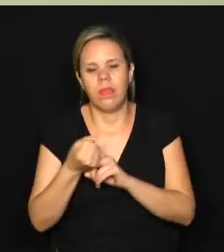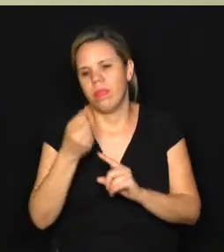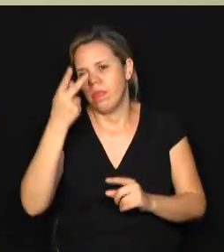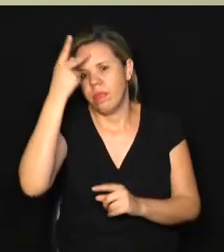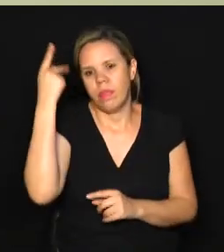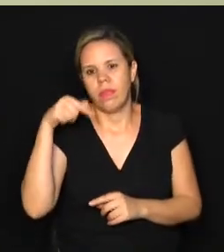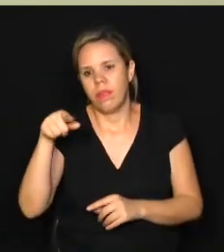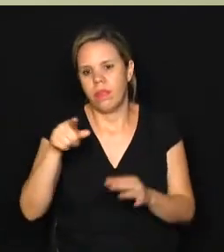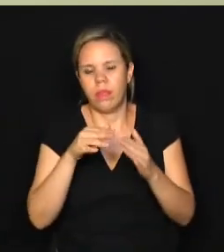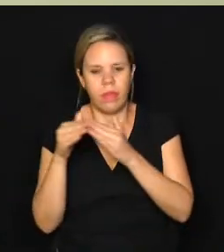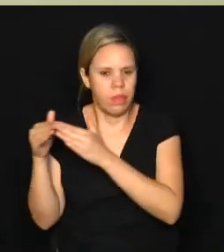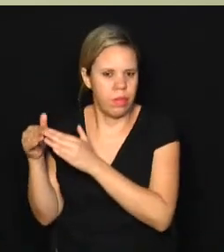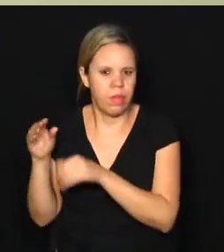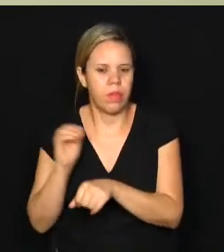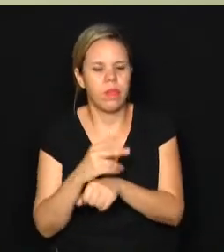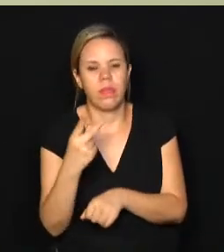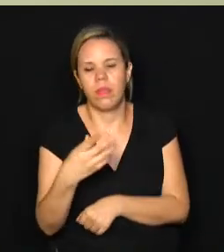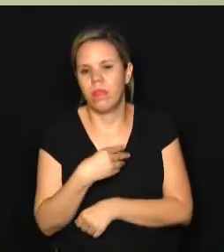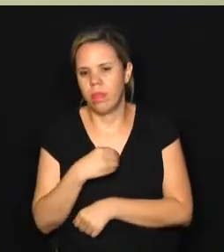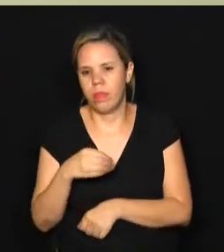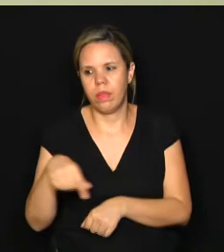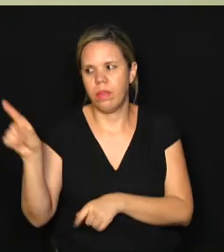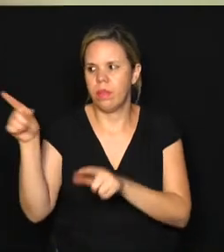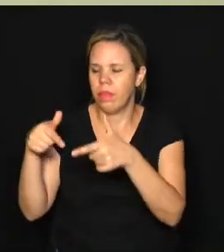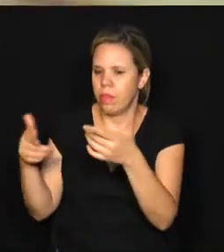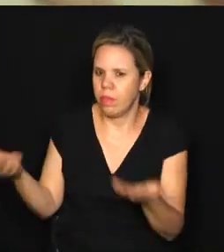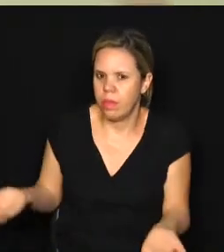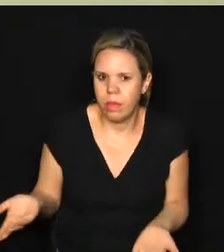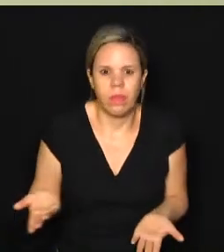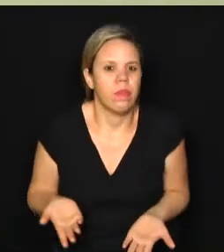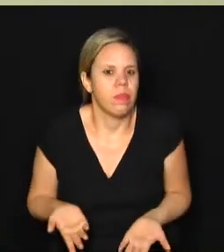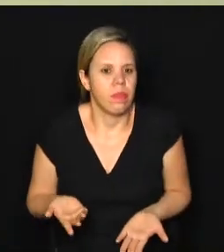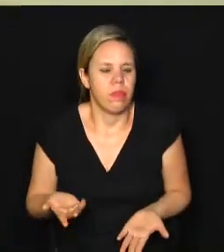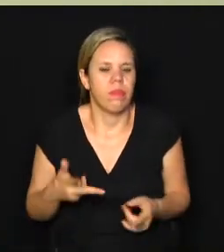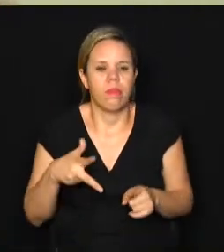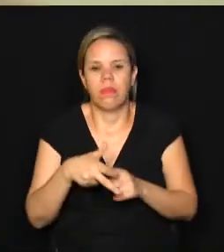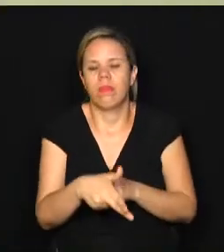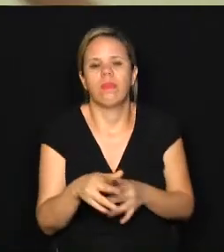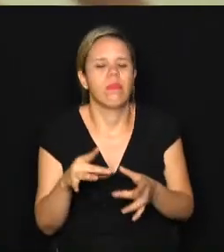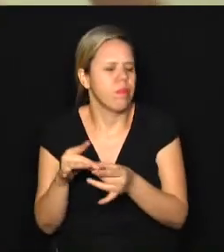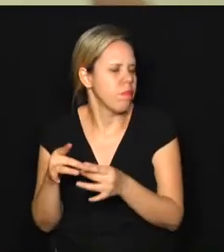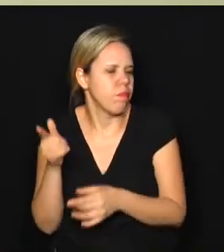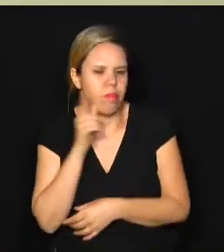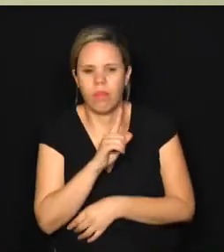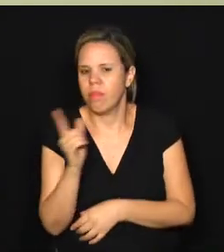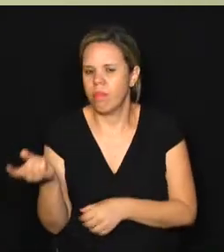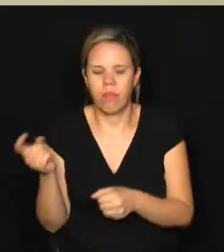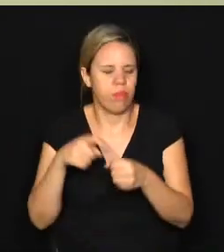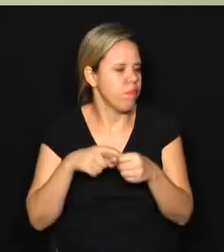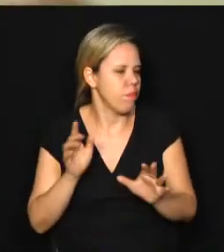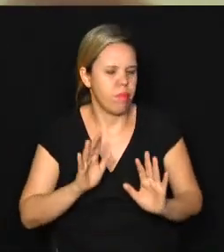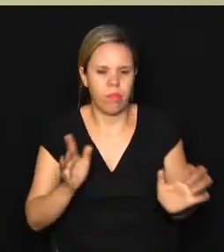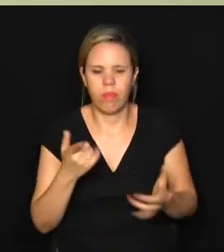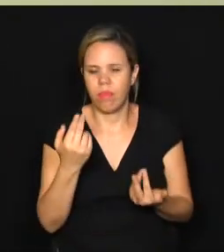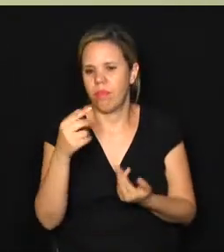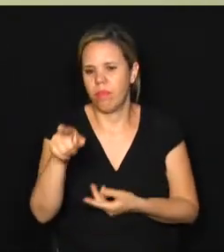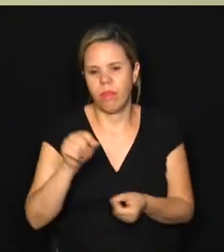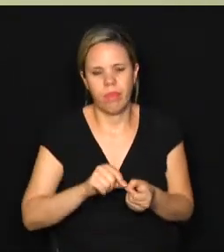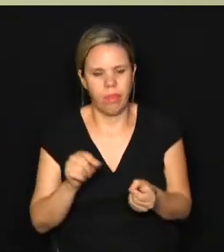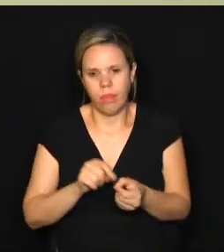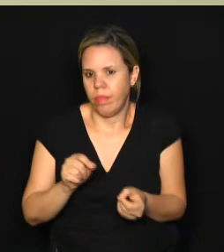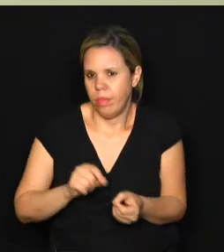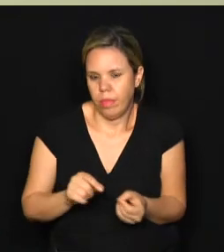sua vizinha que cuida do seu filho enquanto você vai trabalhar. Então, a gente está cortando vínculos que não conseguem ser restabelecidos quando você faz